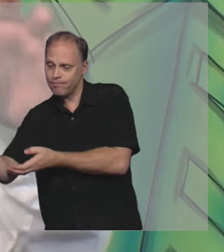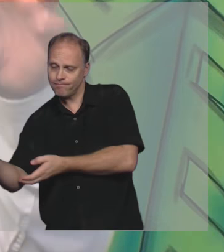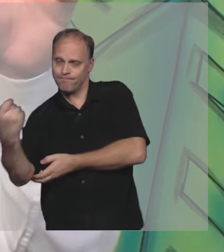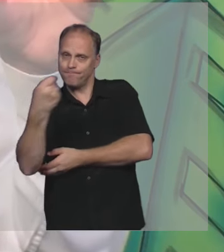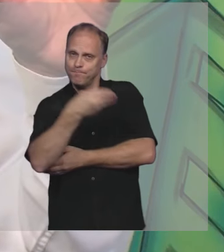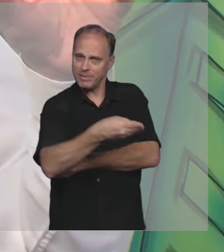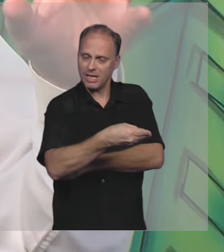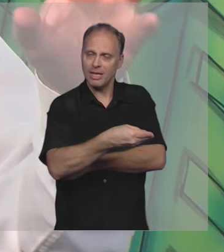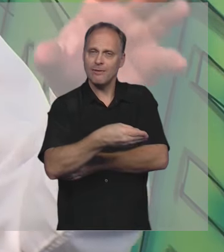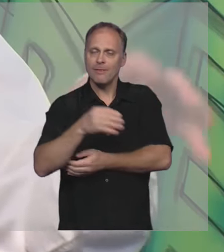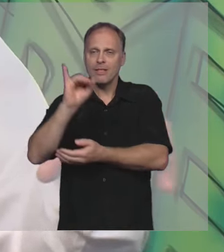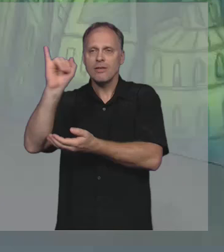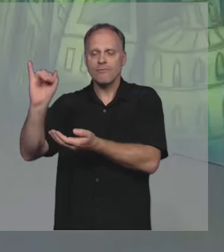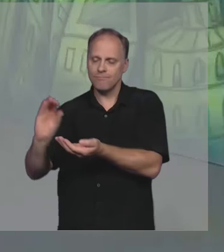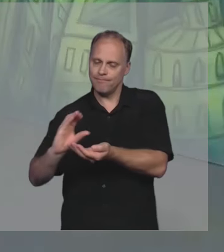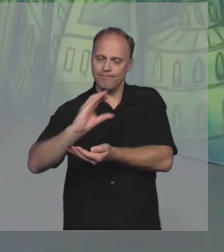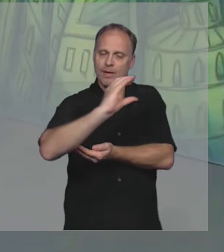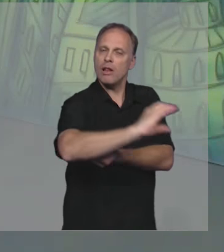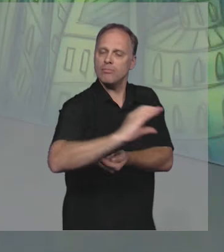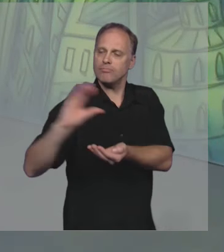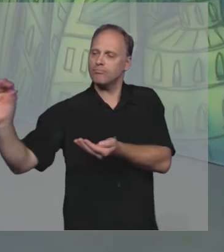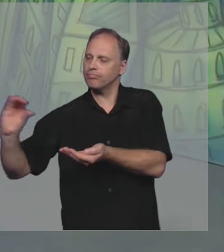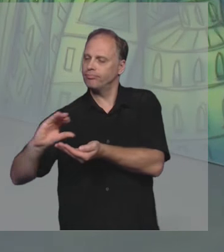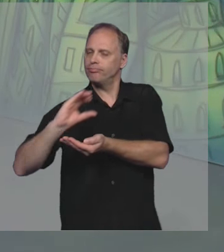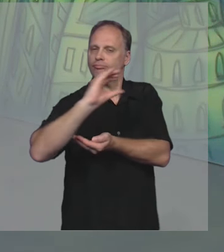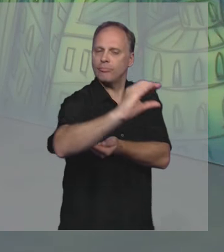município tal vai ter um financiamento